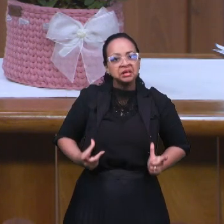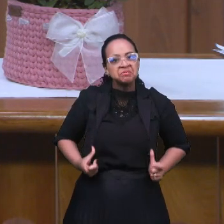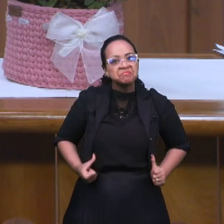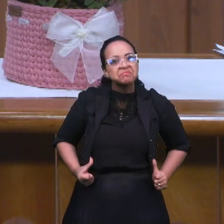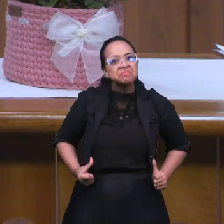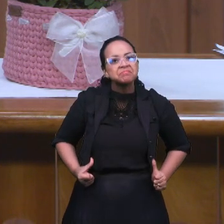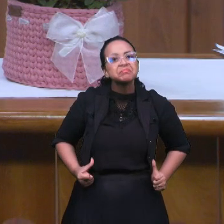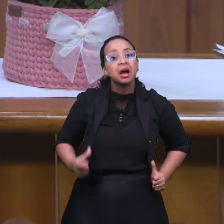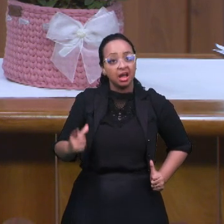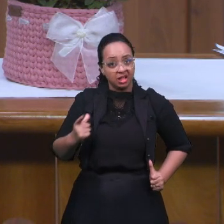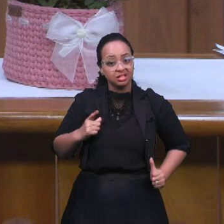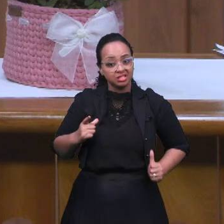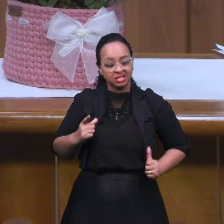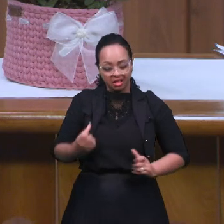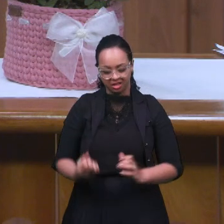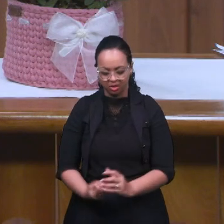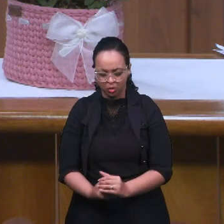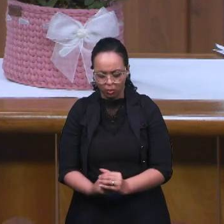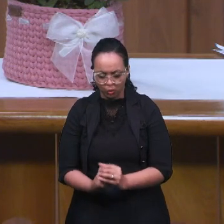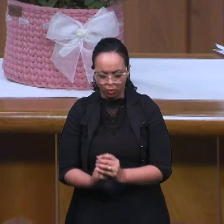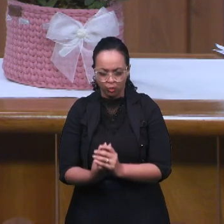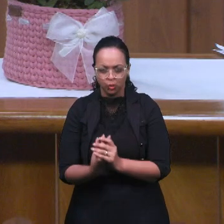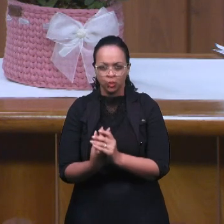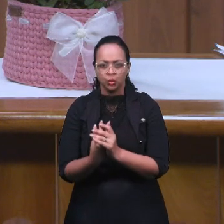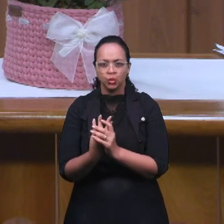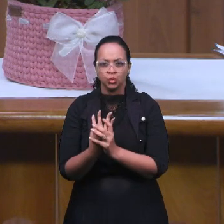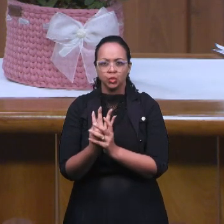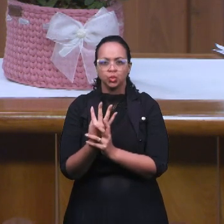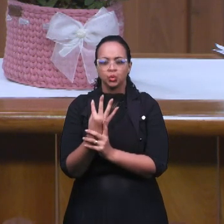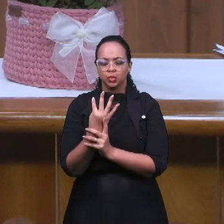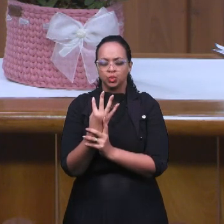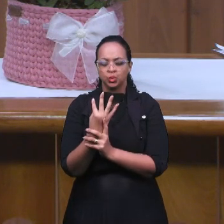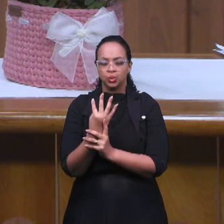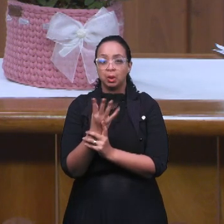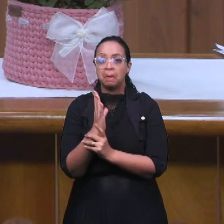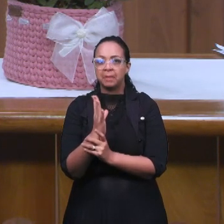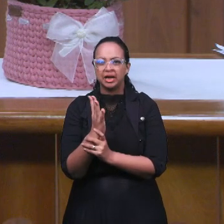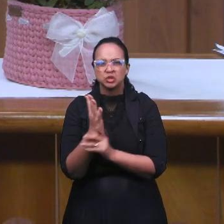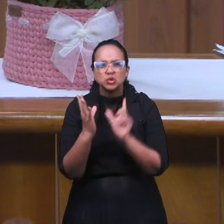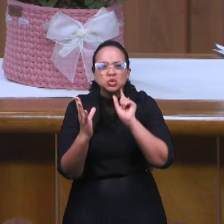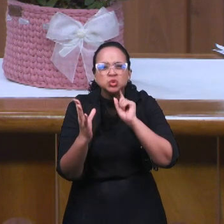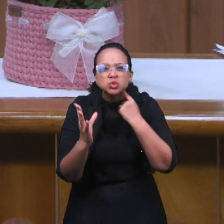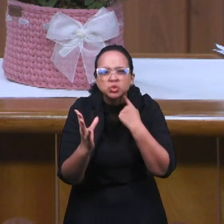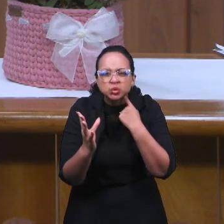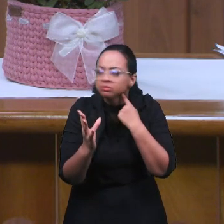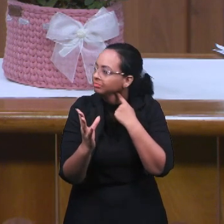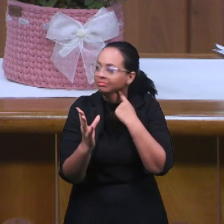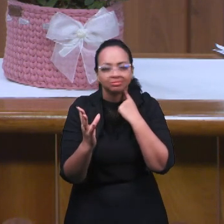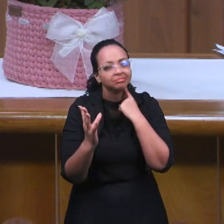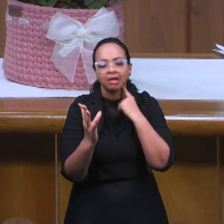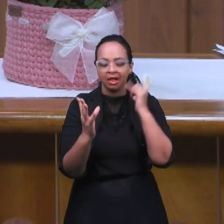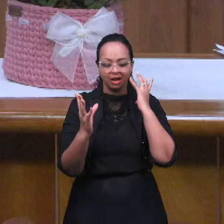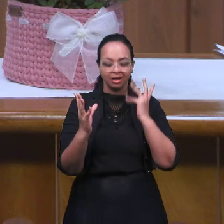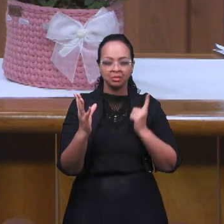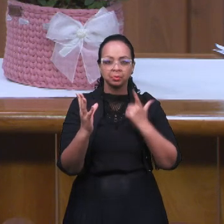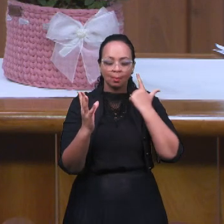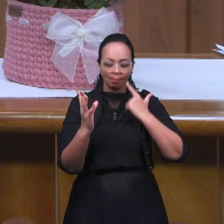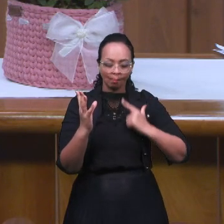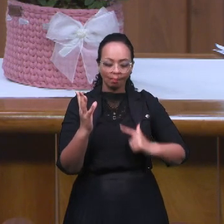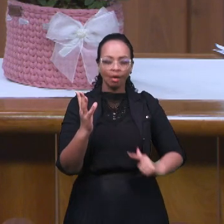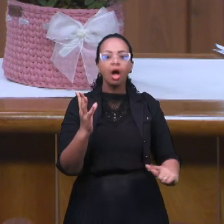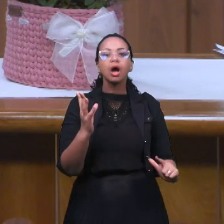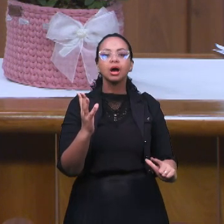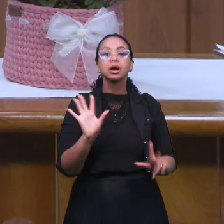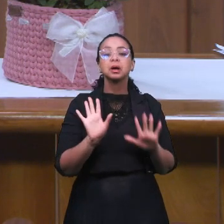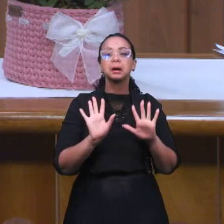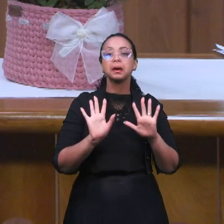nasce no charco. Nós não, o que é que diz Jesus? Não somos do mundo. Eu não sou do mundo e